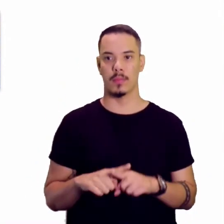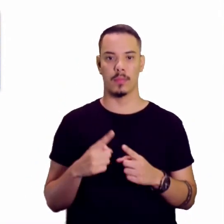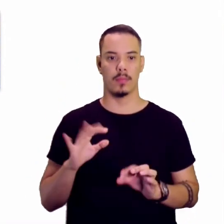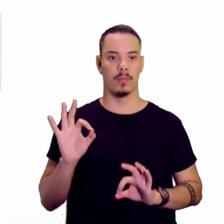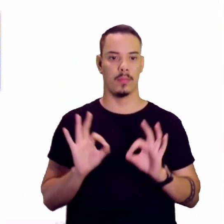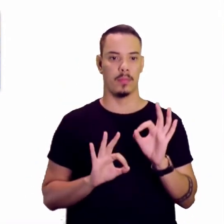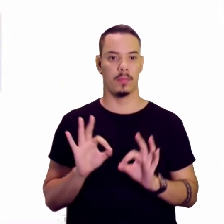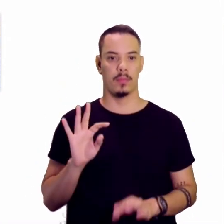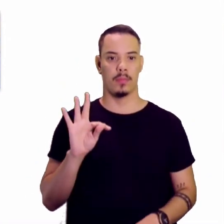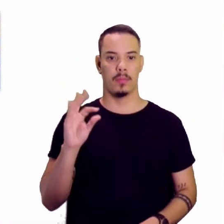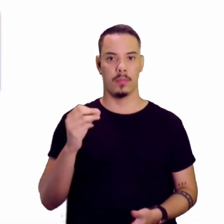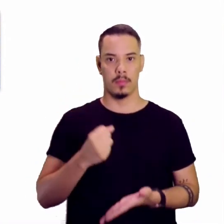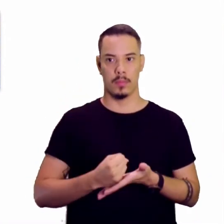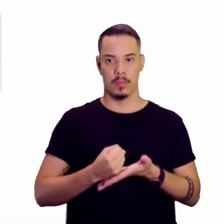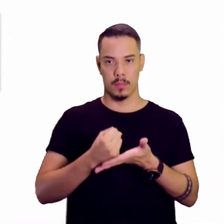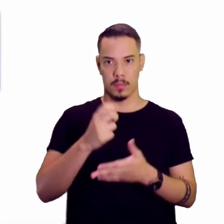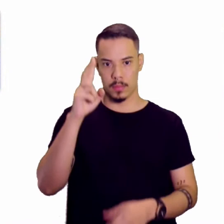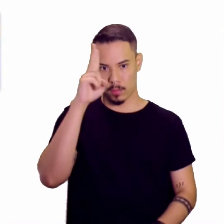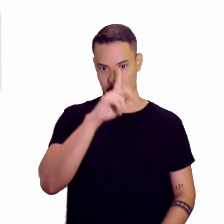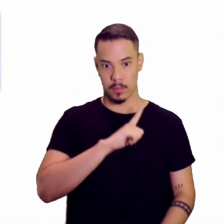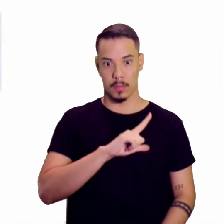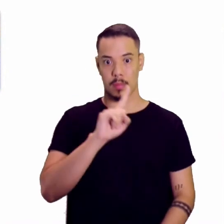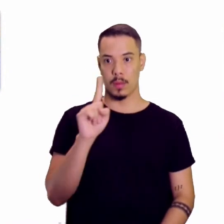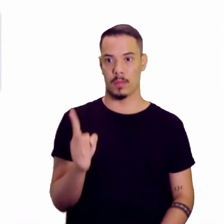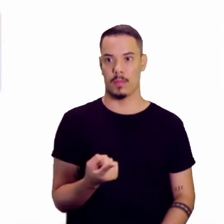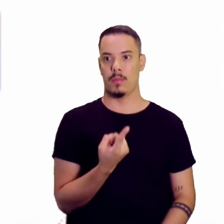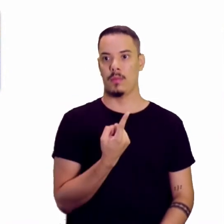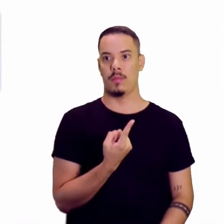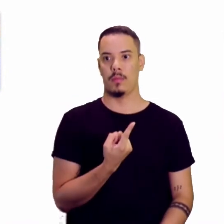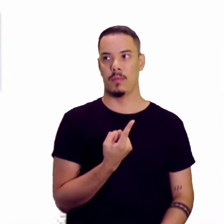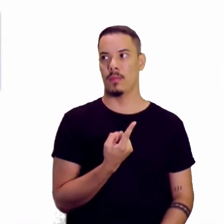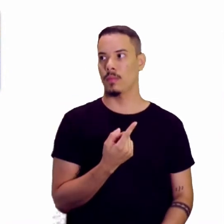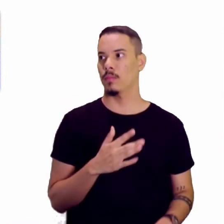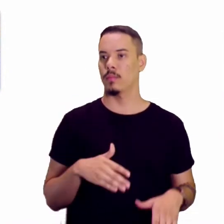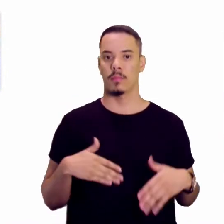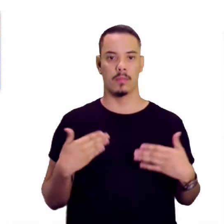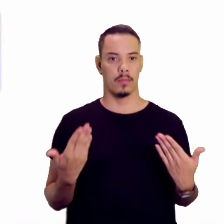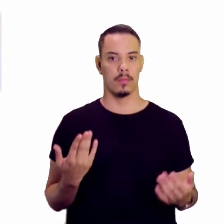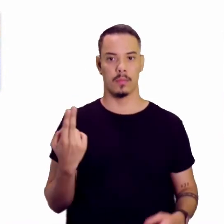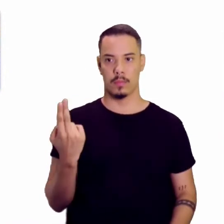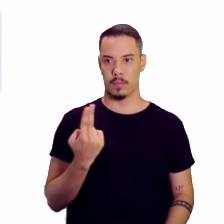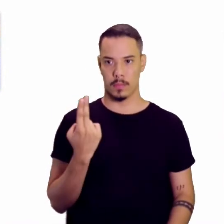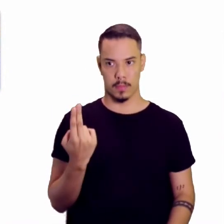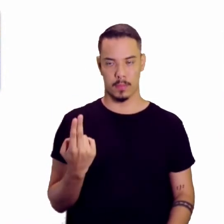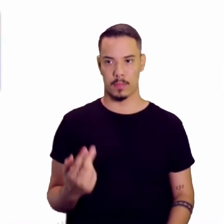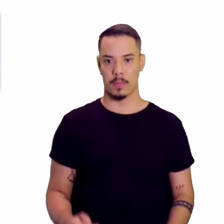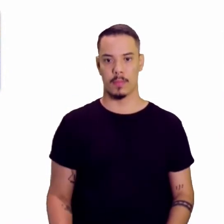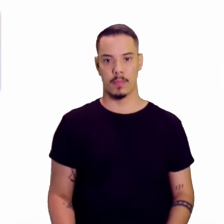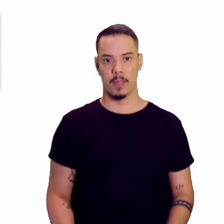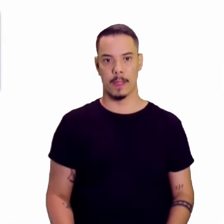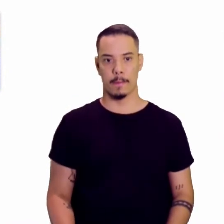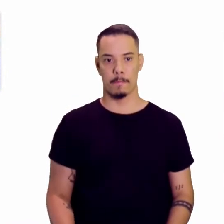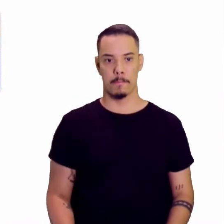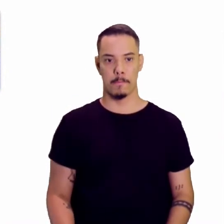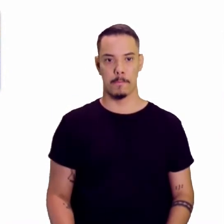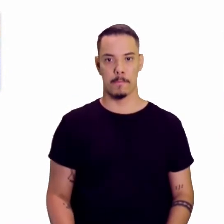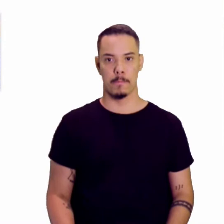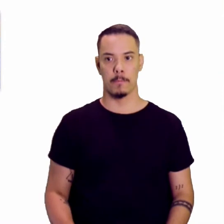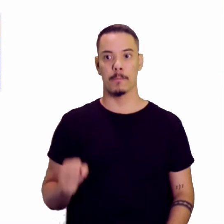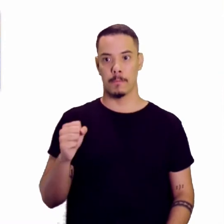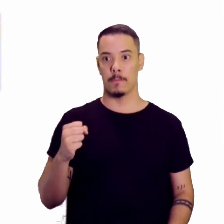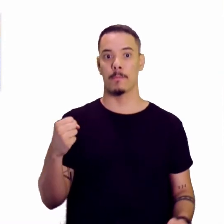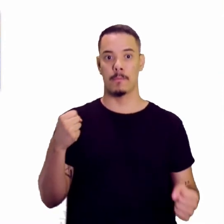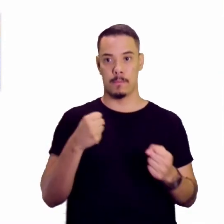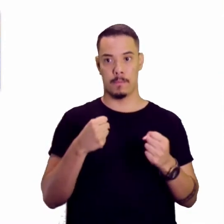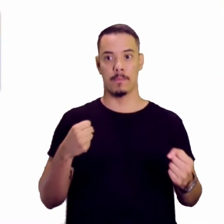ordem de toneladas. Lembrando que uma tonelada tem 1.000 quilogramas, né? Então, 1.000 quilogramas, não 1.000 newtons, né? Então, a gente pode pegar um lutador de